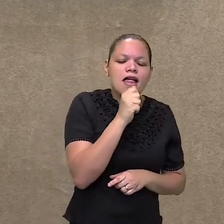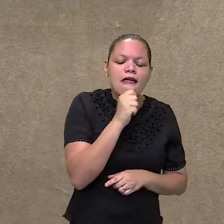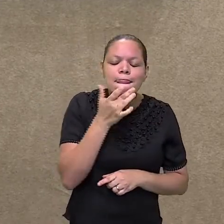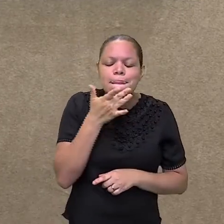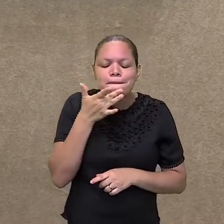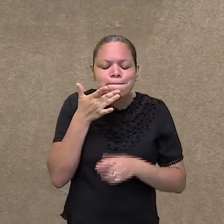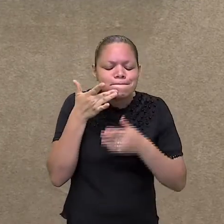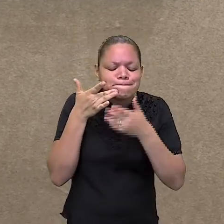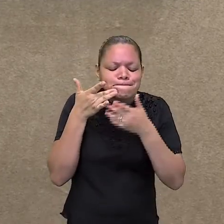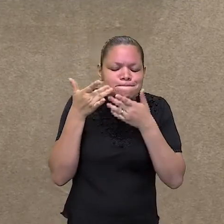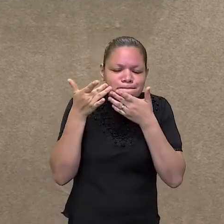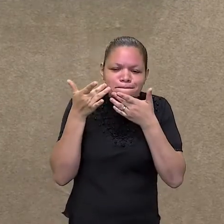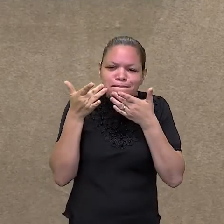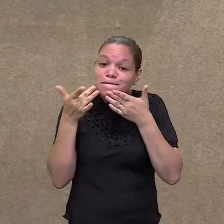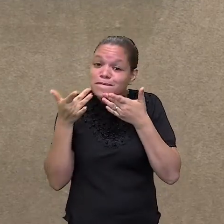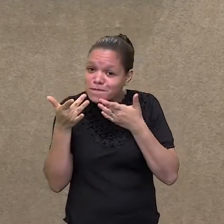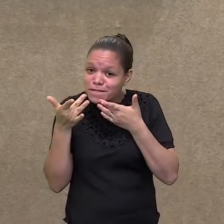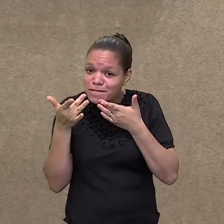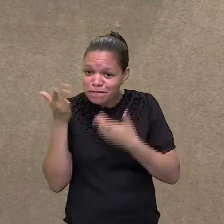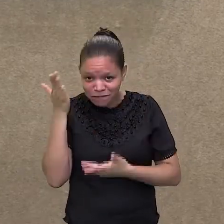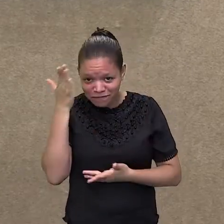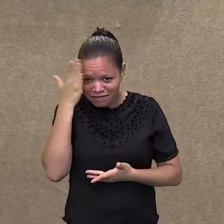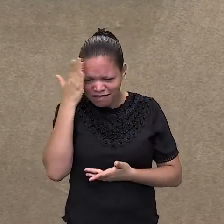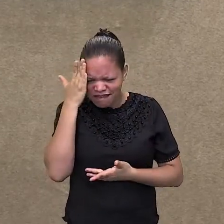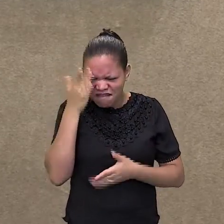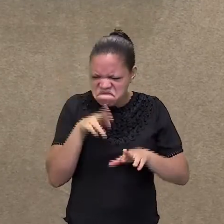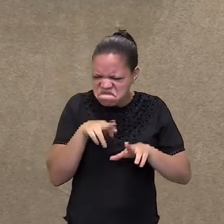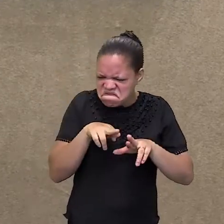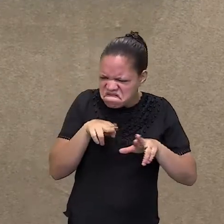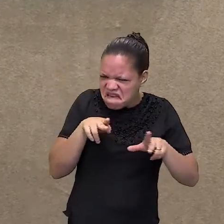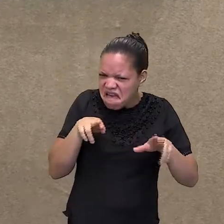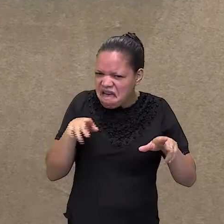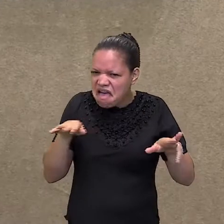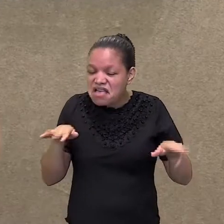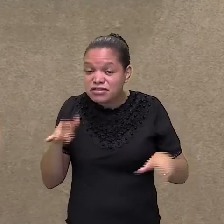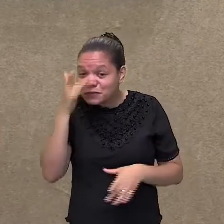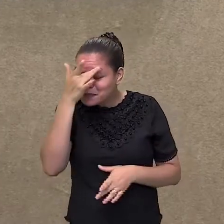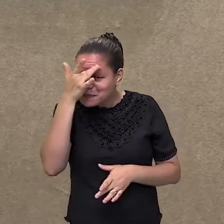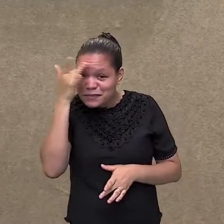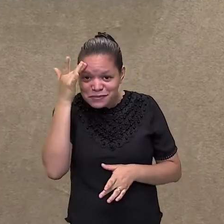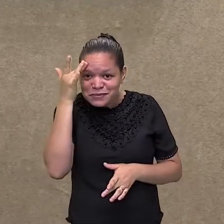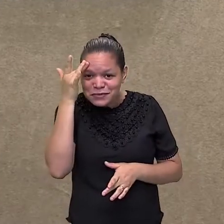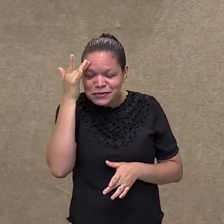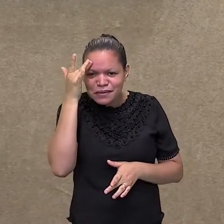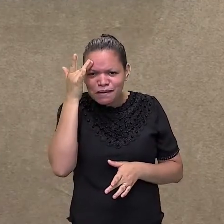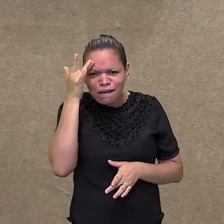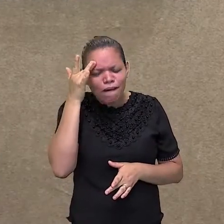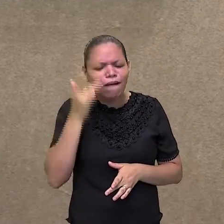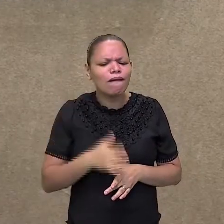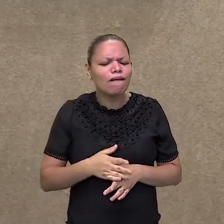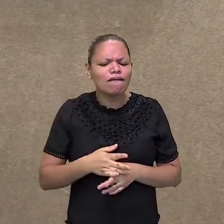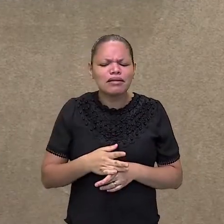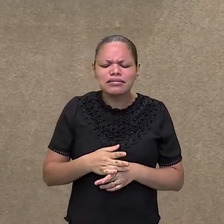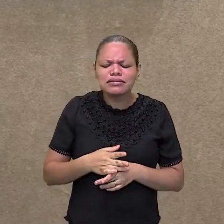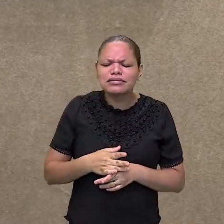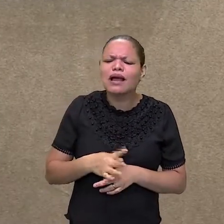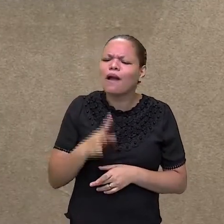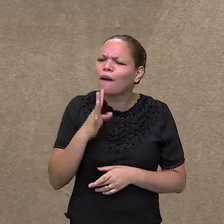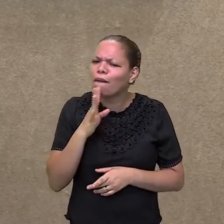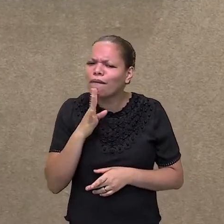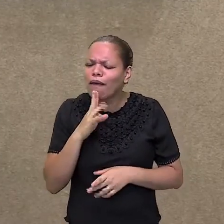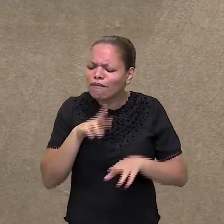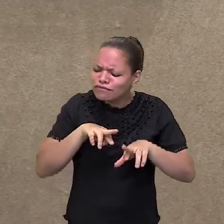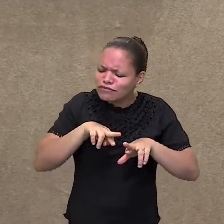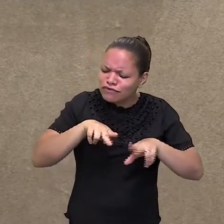sacolé, um chup-chup, né? Várias pessoas têm um nome característico na sua região. Na